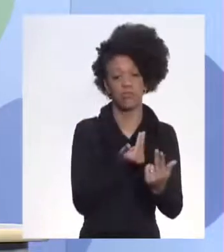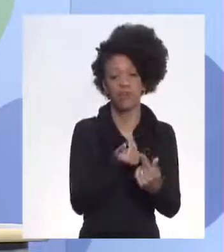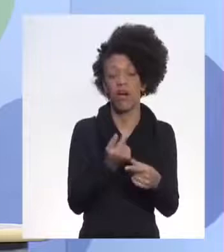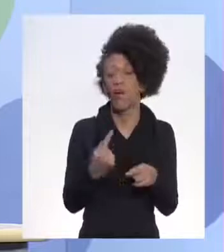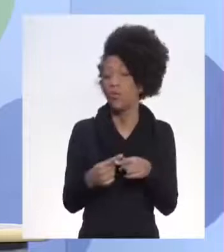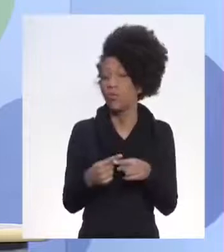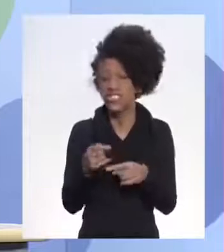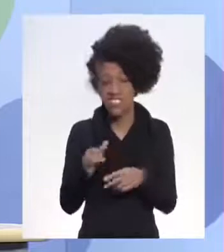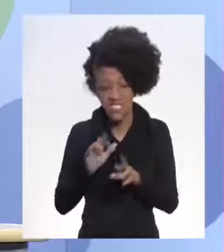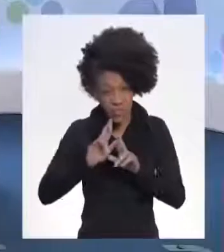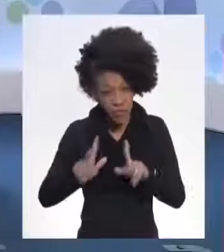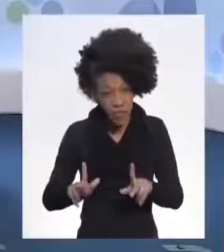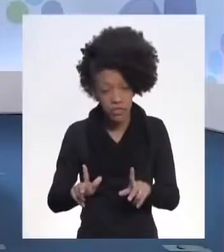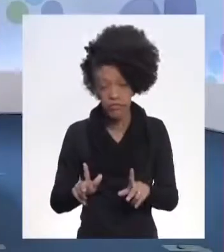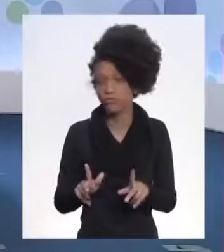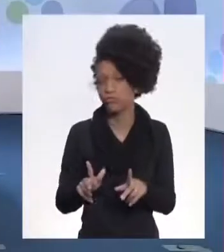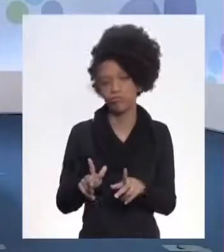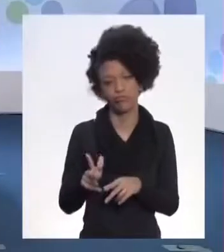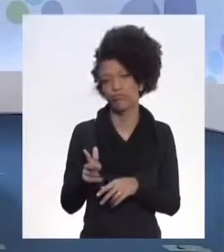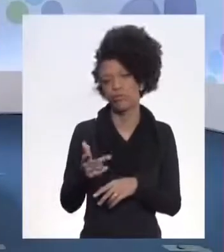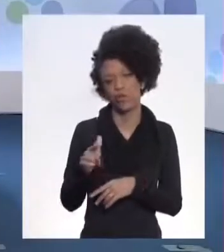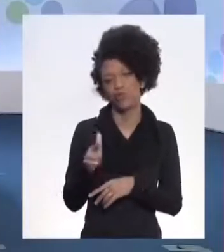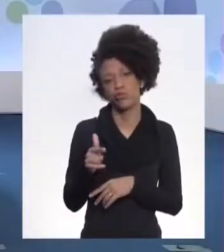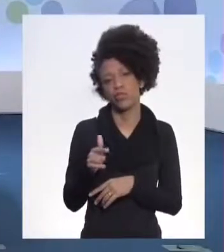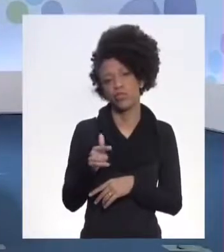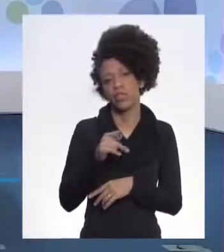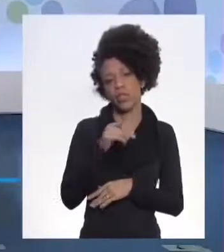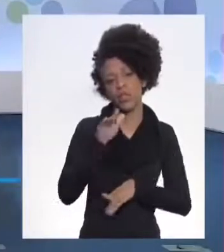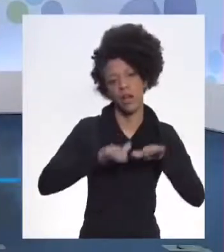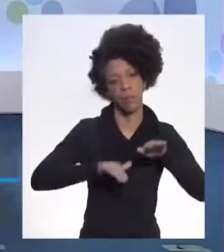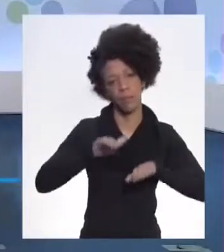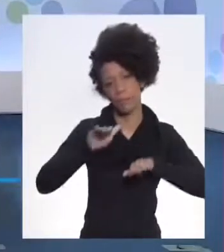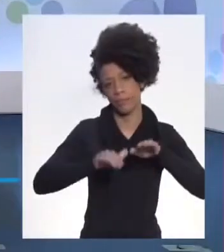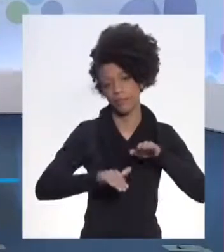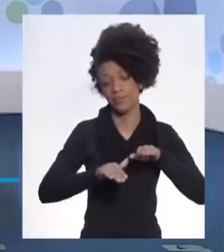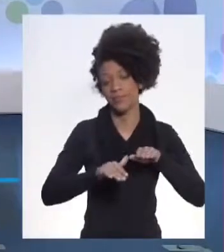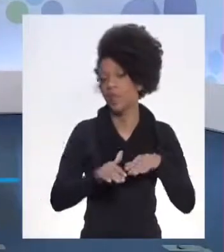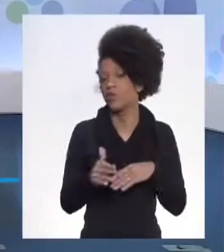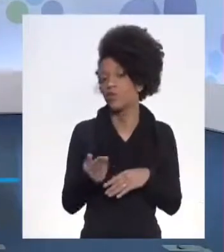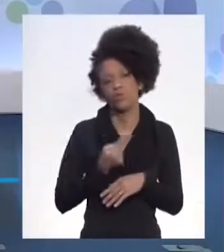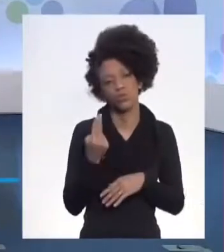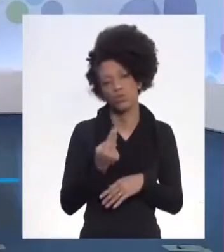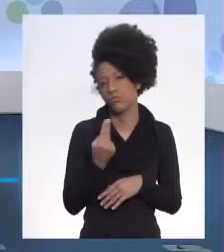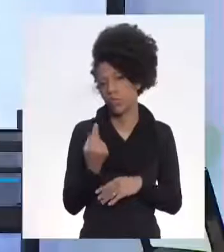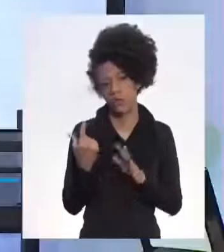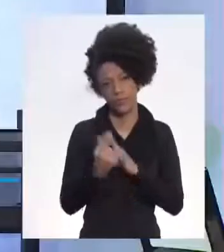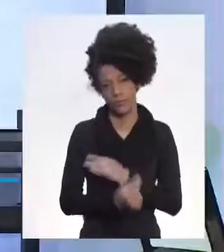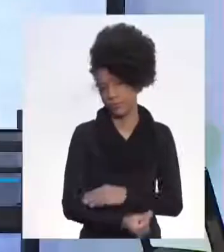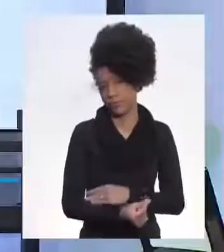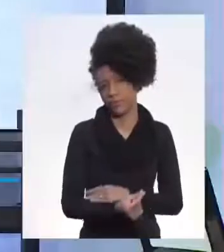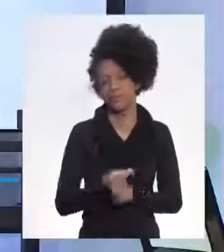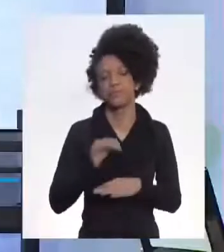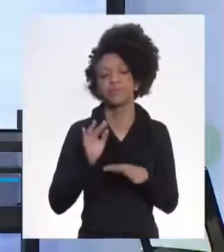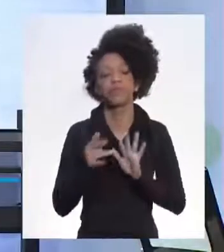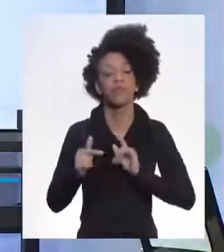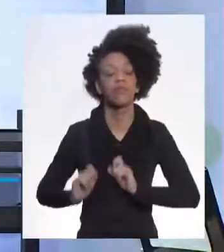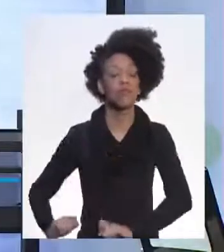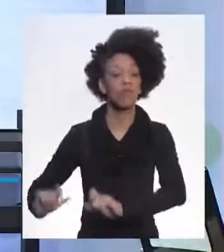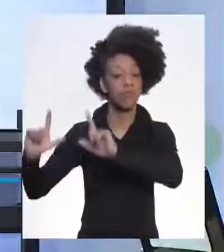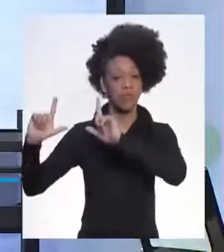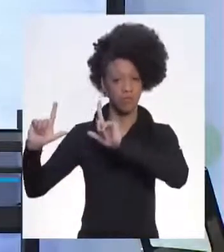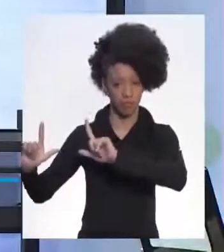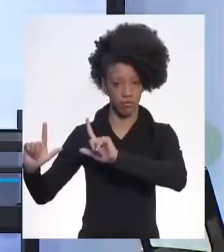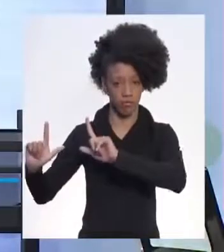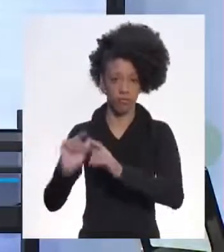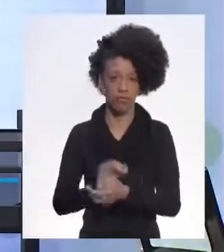não forem iguais, a gente não tem a questão da proporcionalidade. Então, disso não tem como fugir. Isso mesmo. Então, vai aparecer na telinha para vocês,